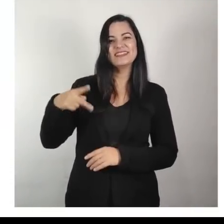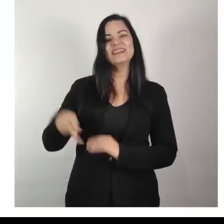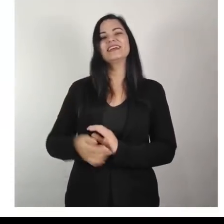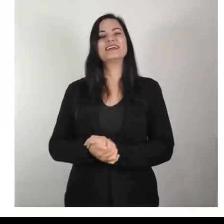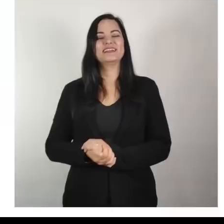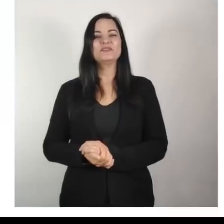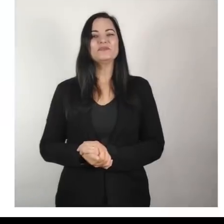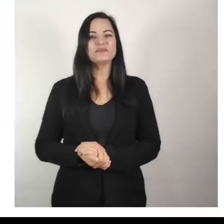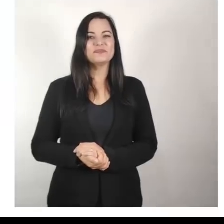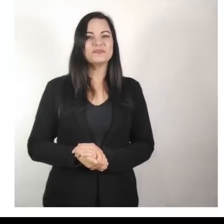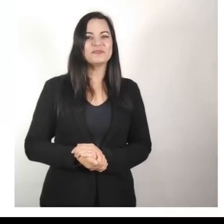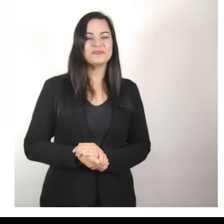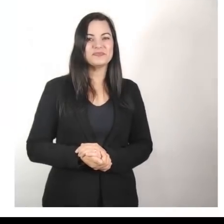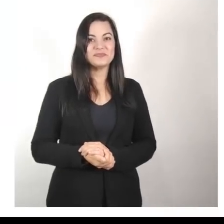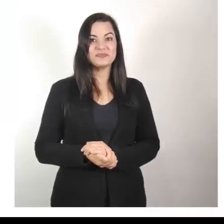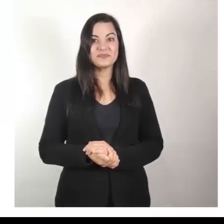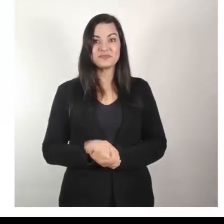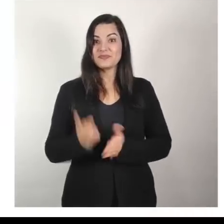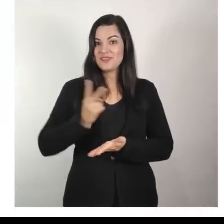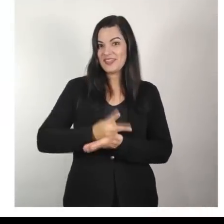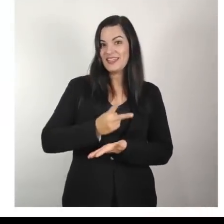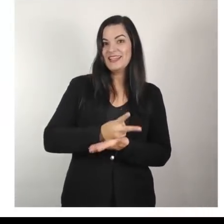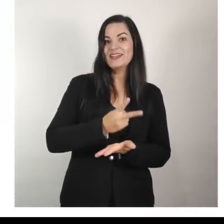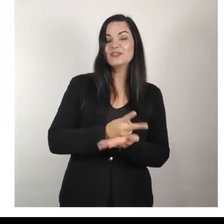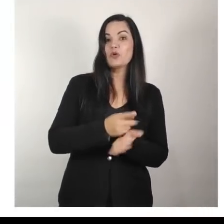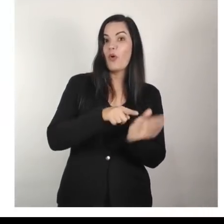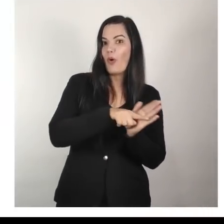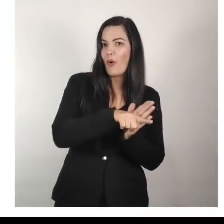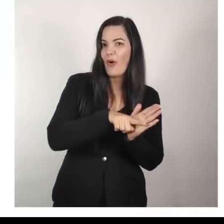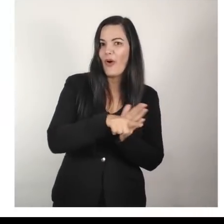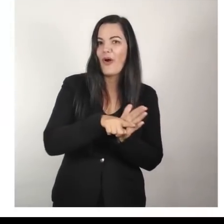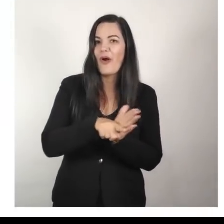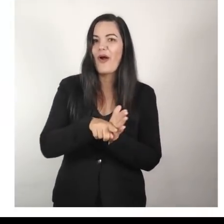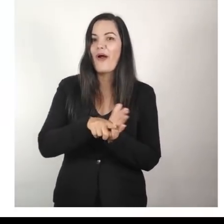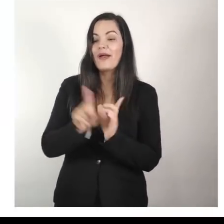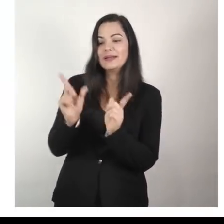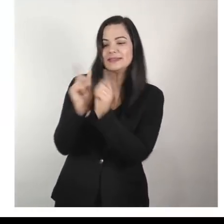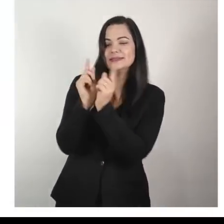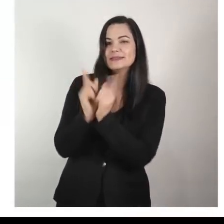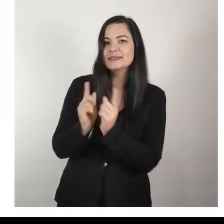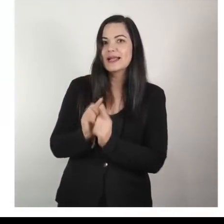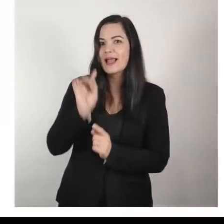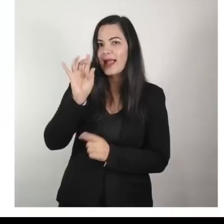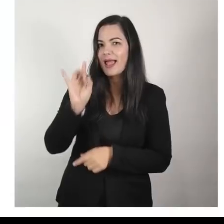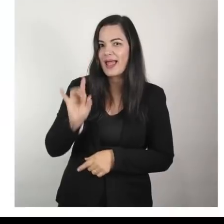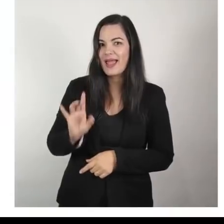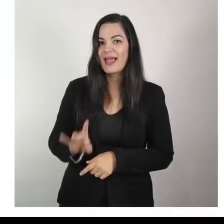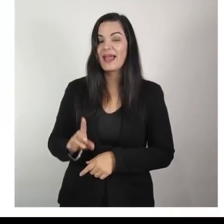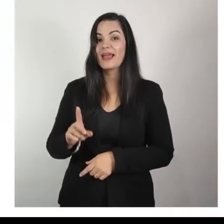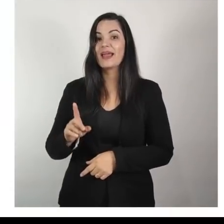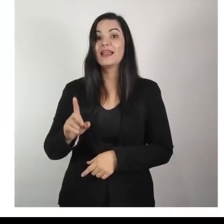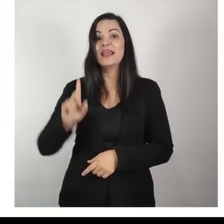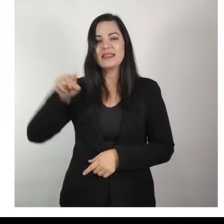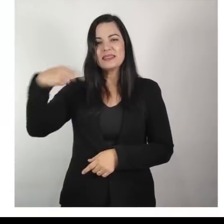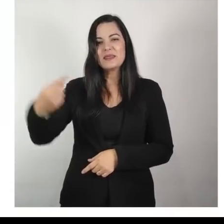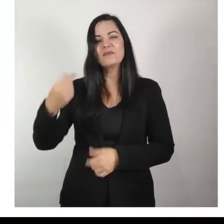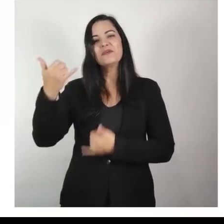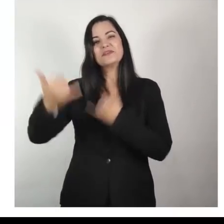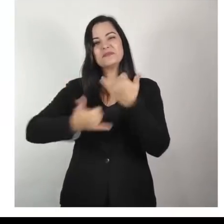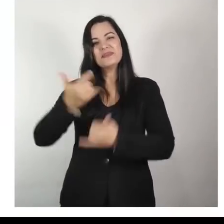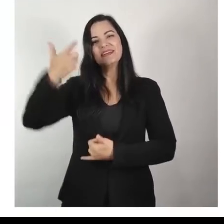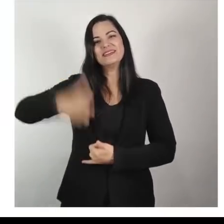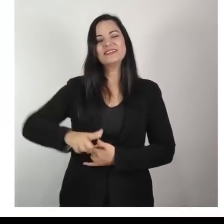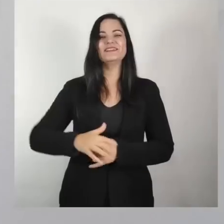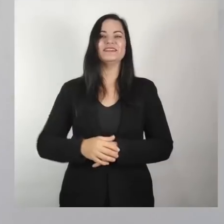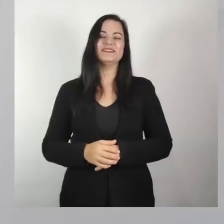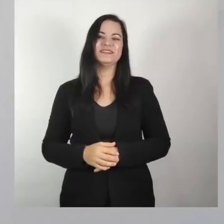estado da Bahia. Então, continuem investigando essas siglas, que a gente vai usar a nossa roleta mais